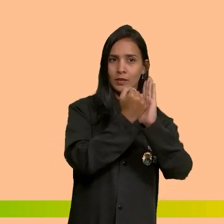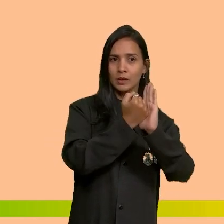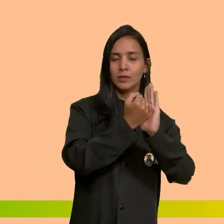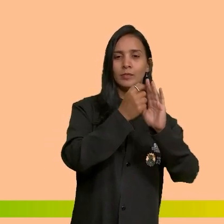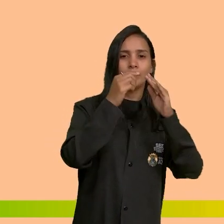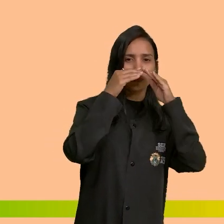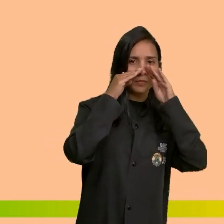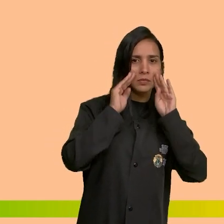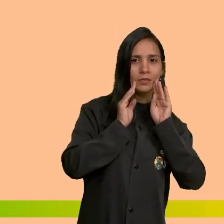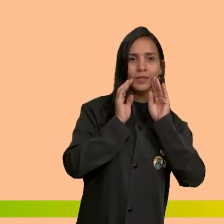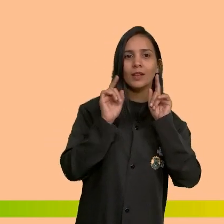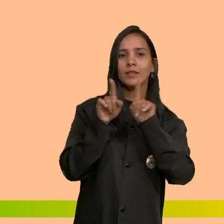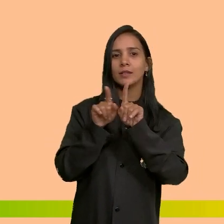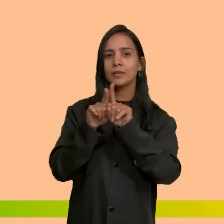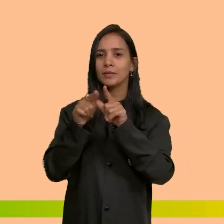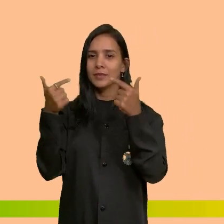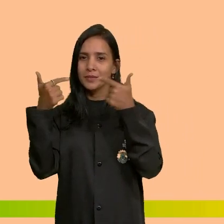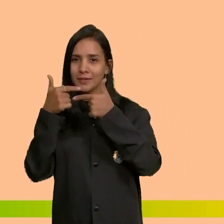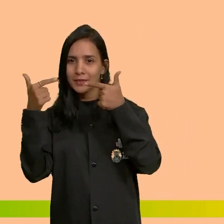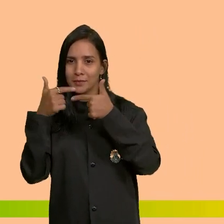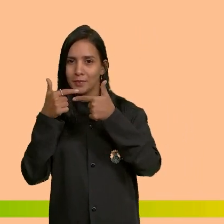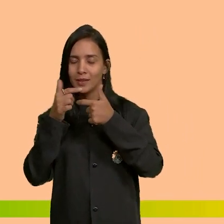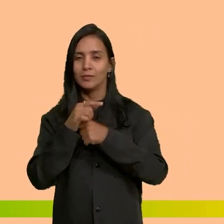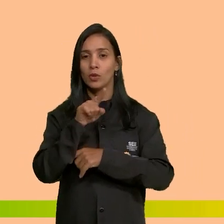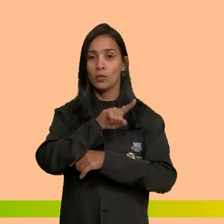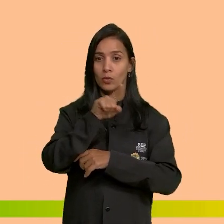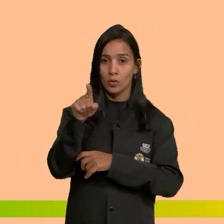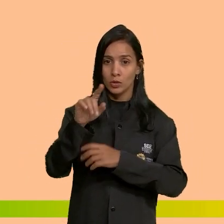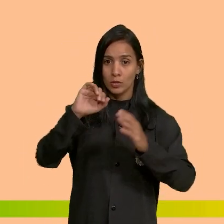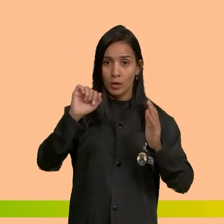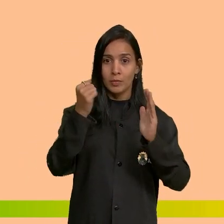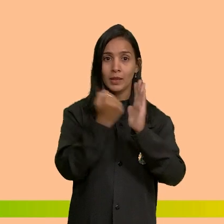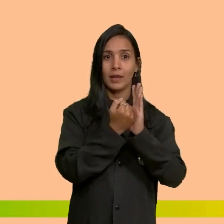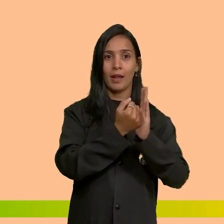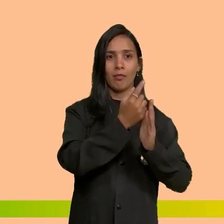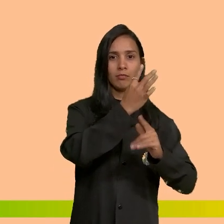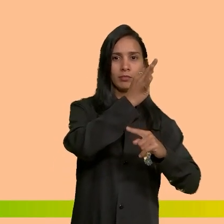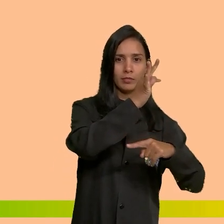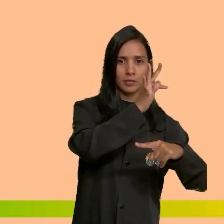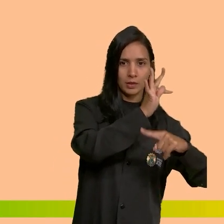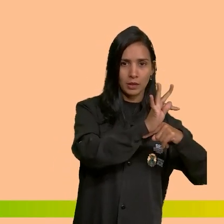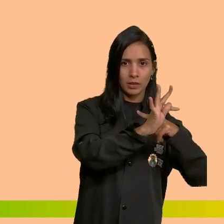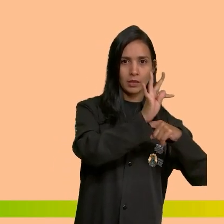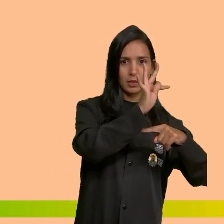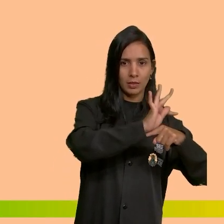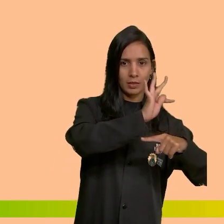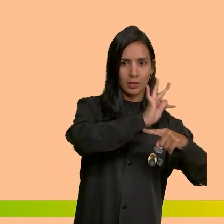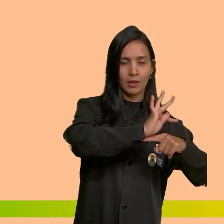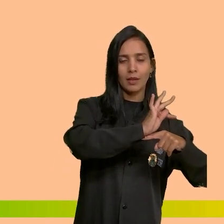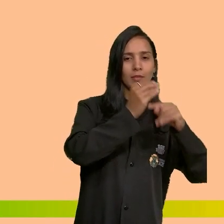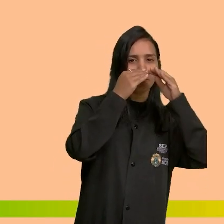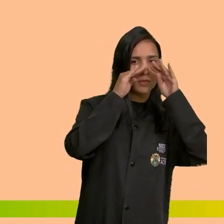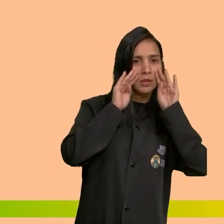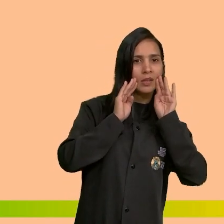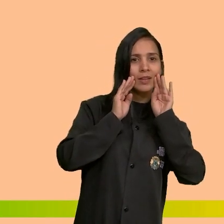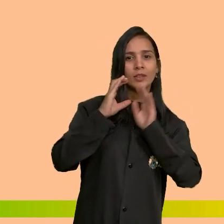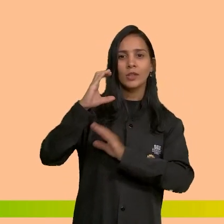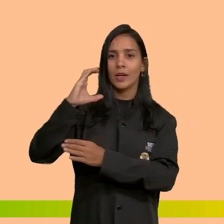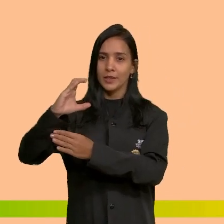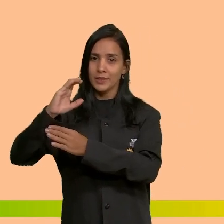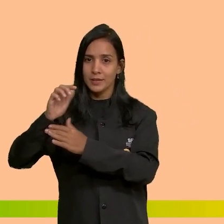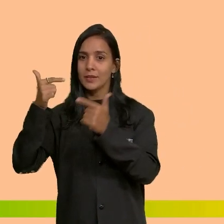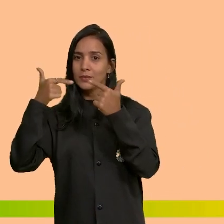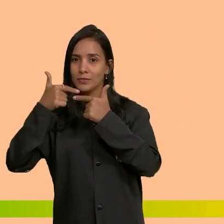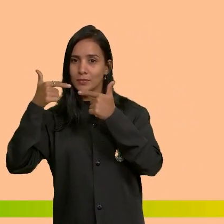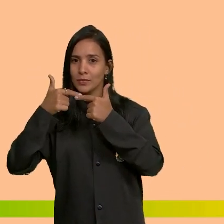relacionar. Marque T para as palavras que definem a tragédia e C para as que definem a